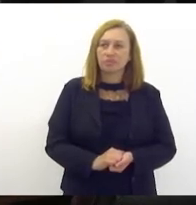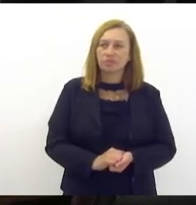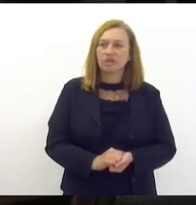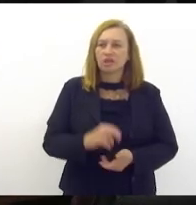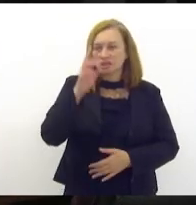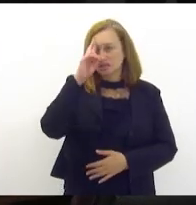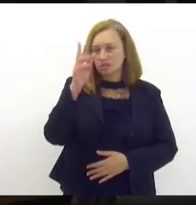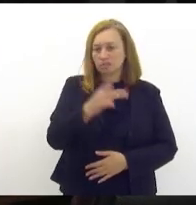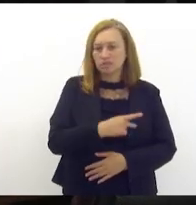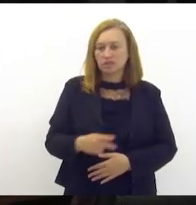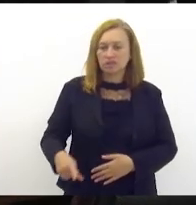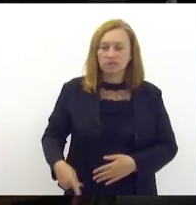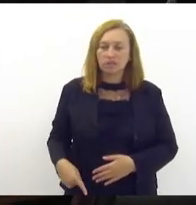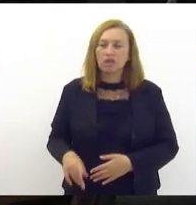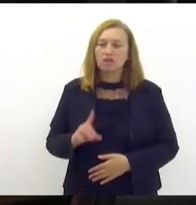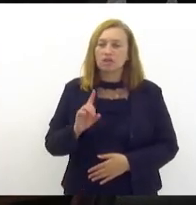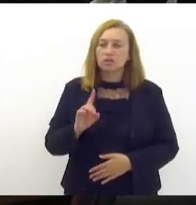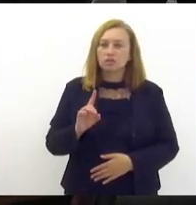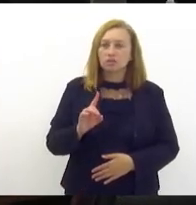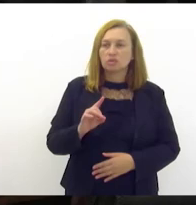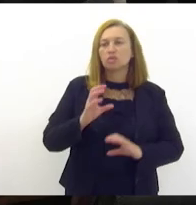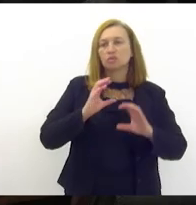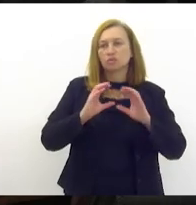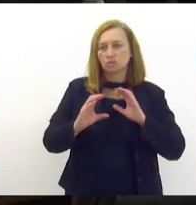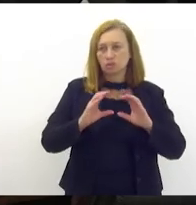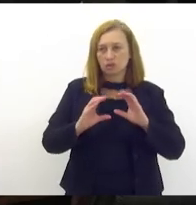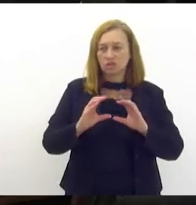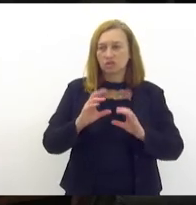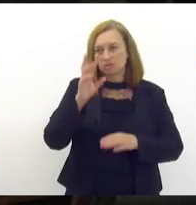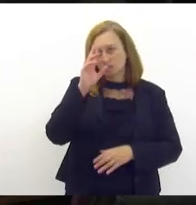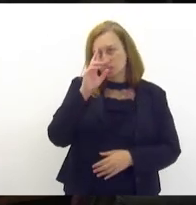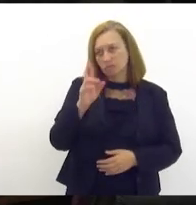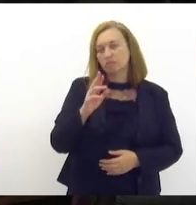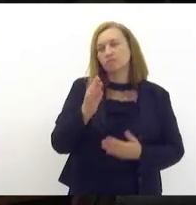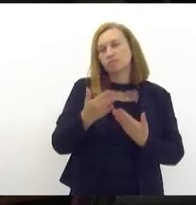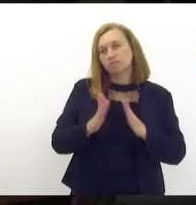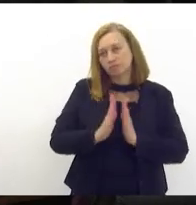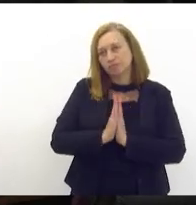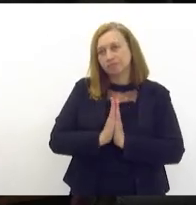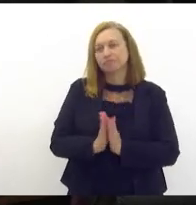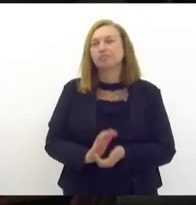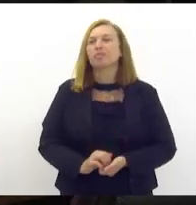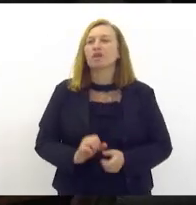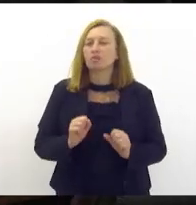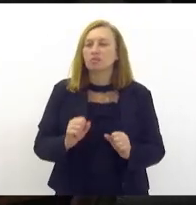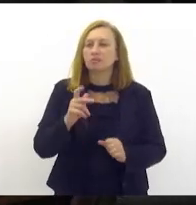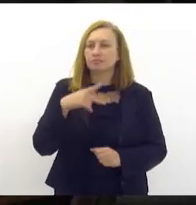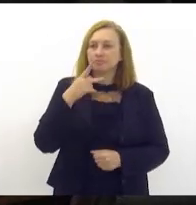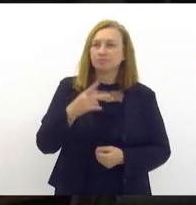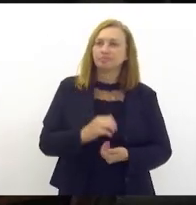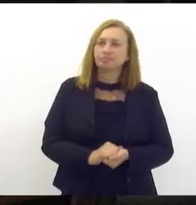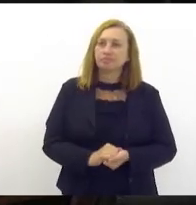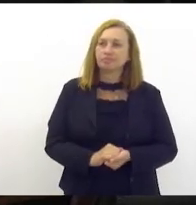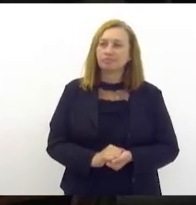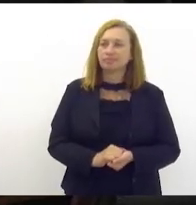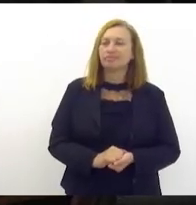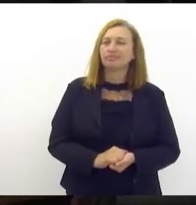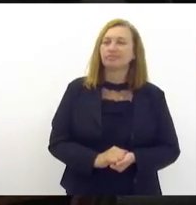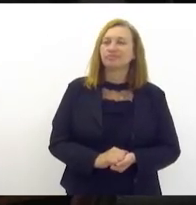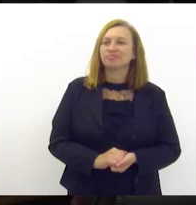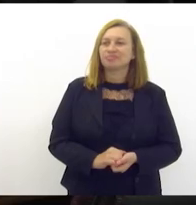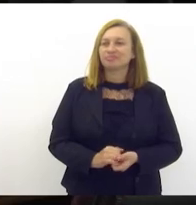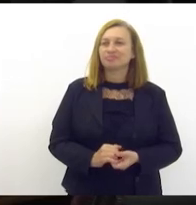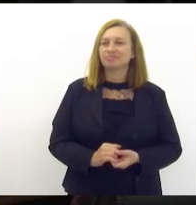Senhor presidente, apenas uma comunicação, por favor. Ressuscitei. Pode falar, presidente. Ressuscitei. Ainda